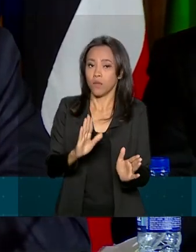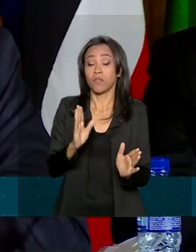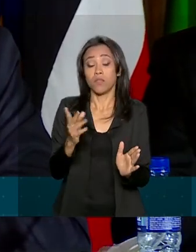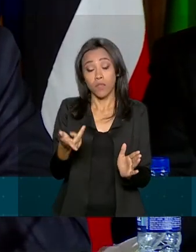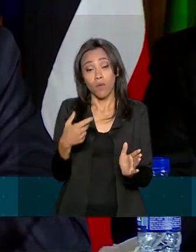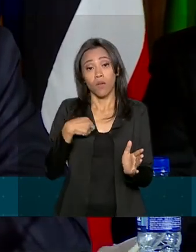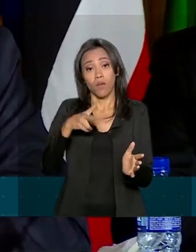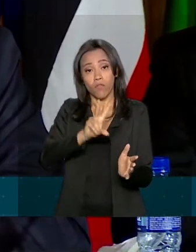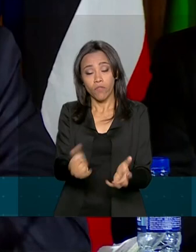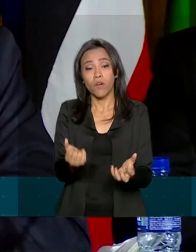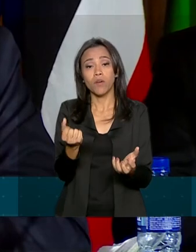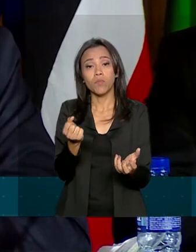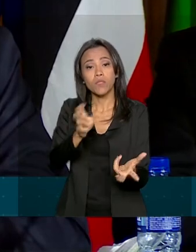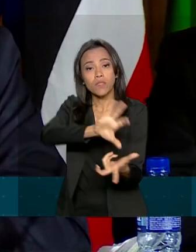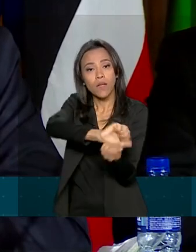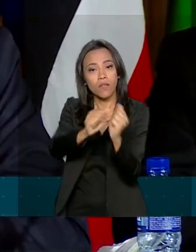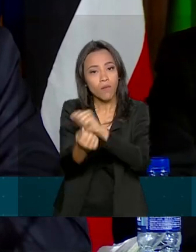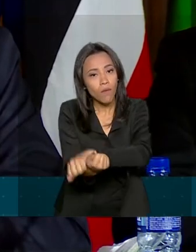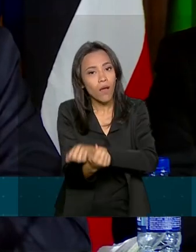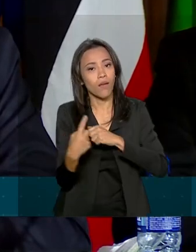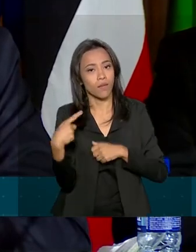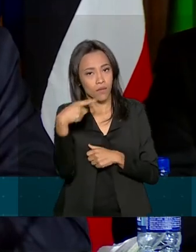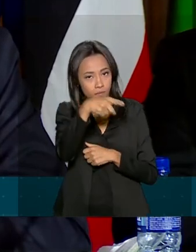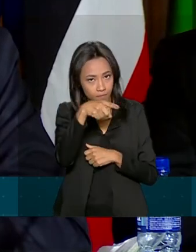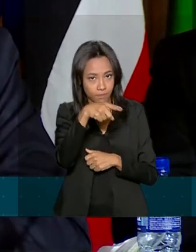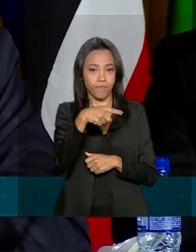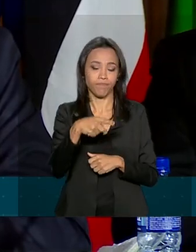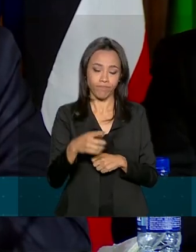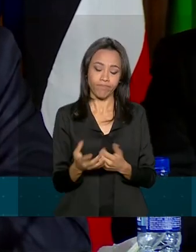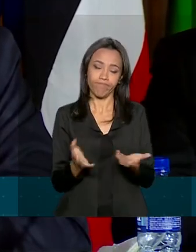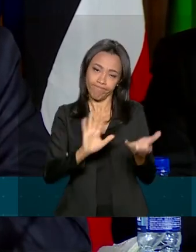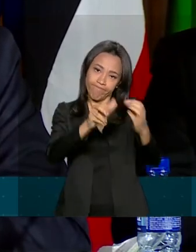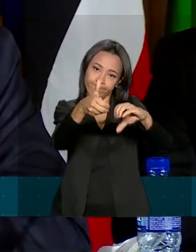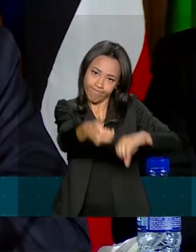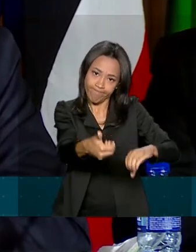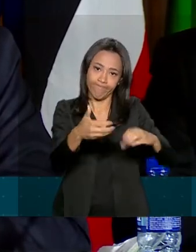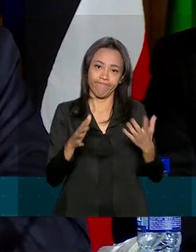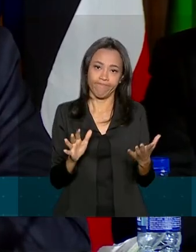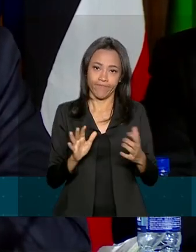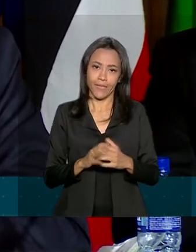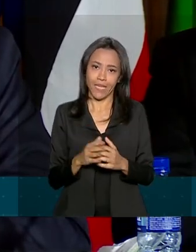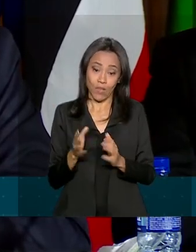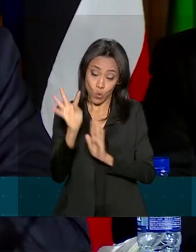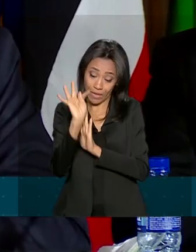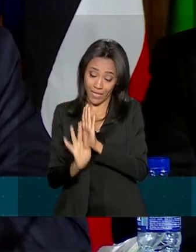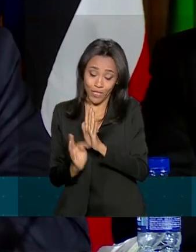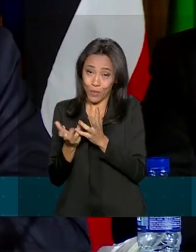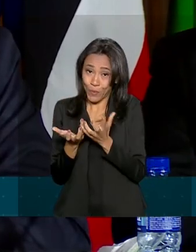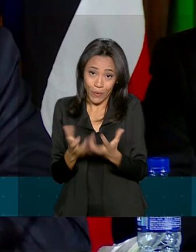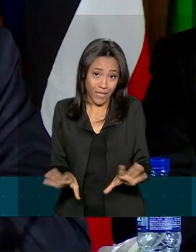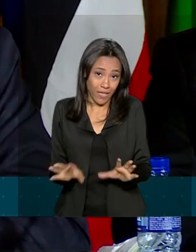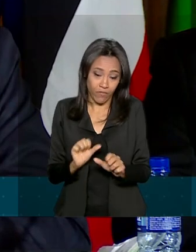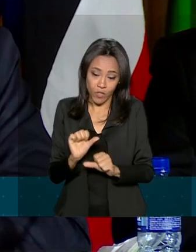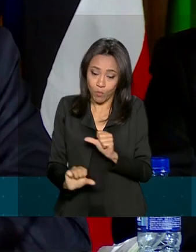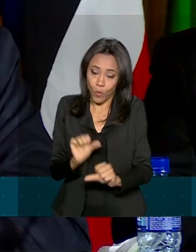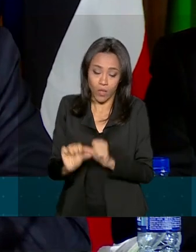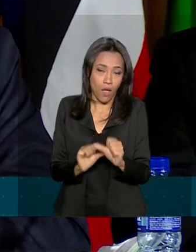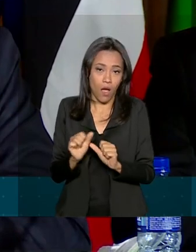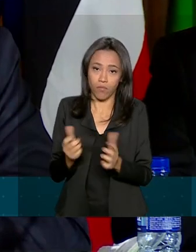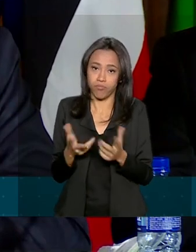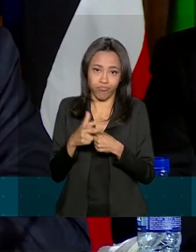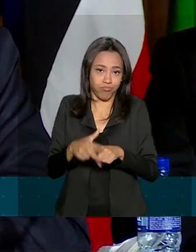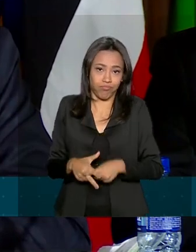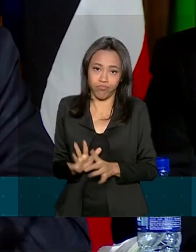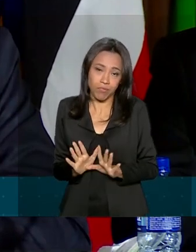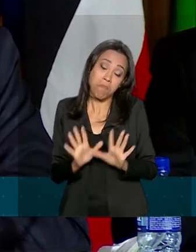feitas, talvez no Parlamento, que a gente gostaria que nada fosse alterado, mas se for alterado, é mais do que um direito,